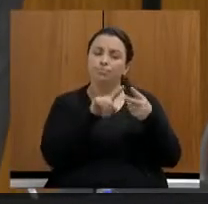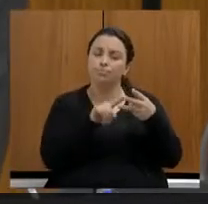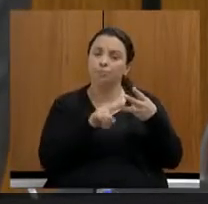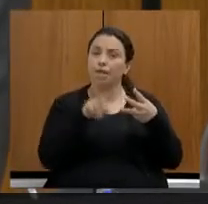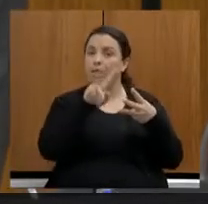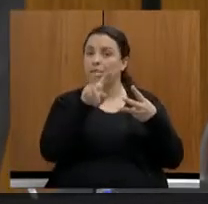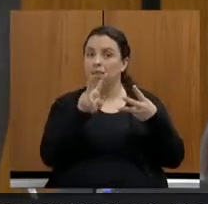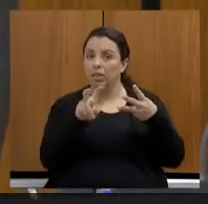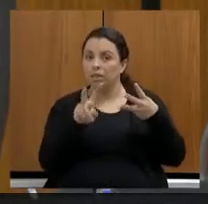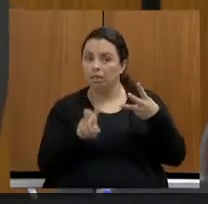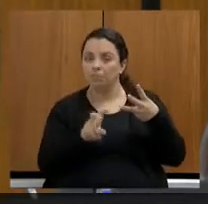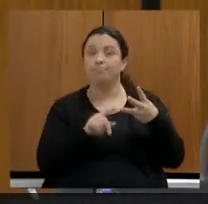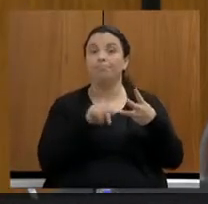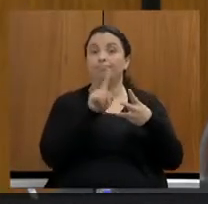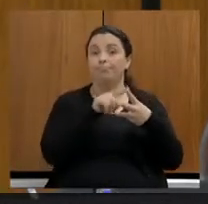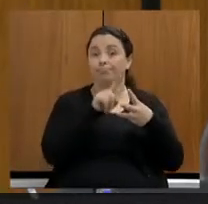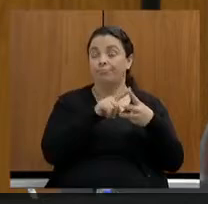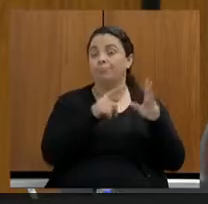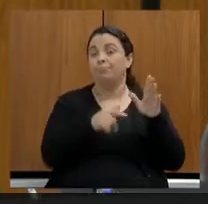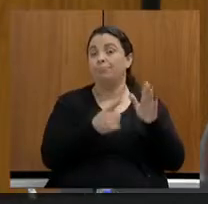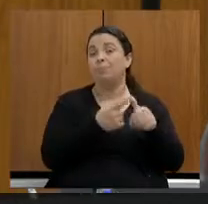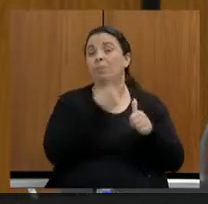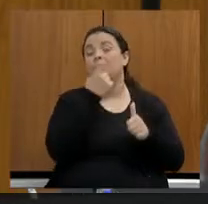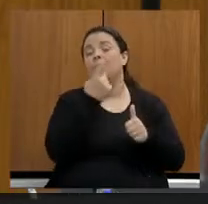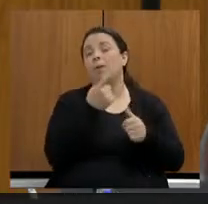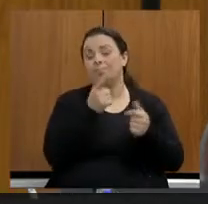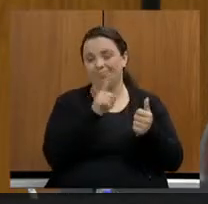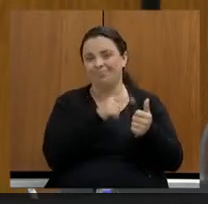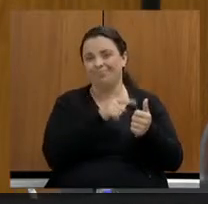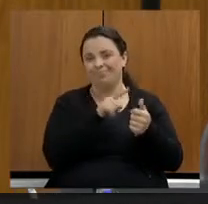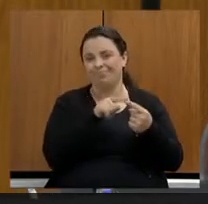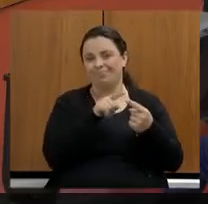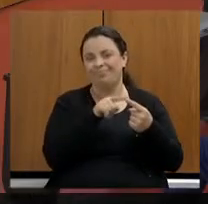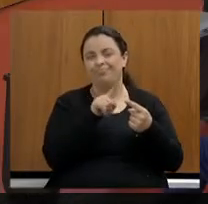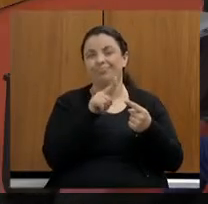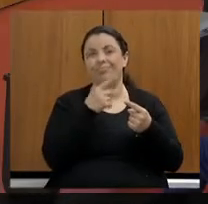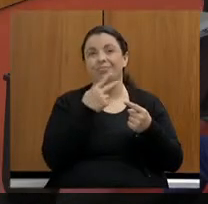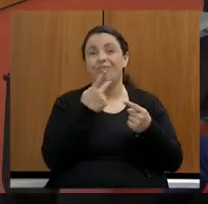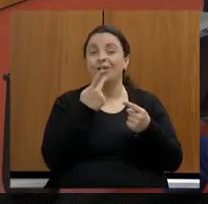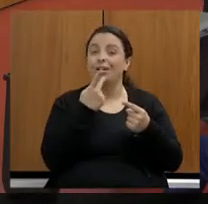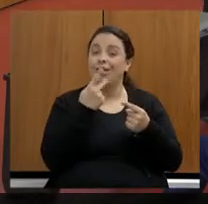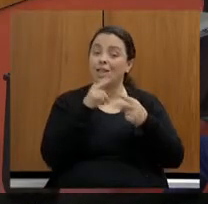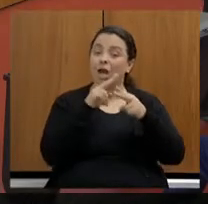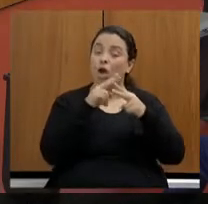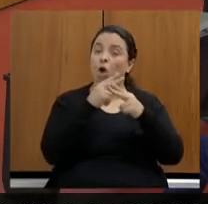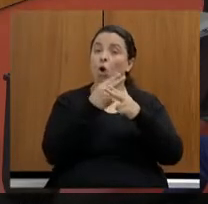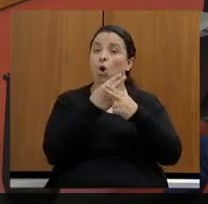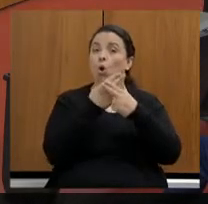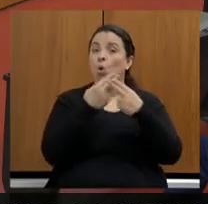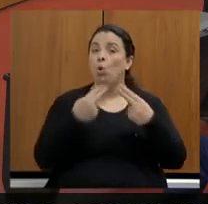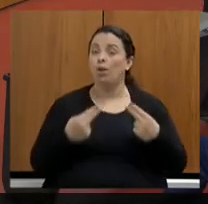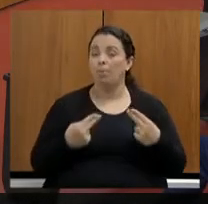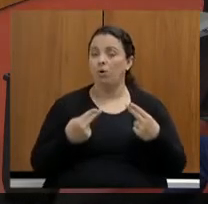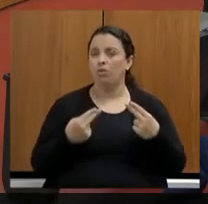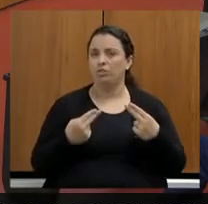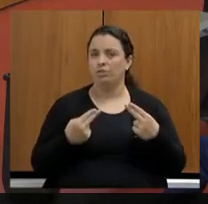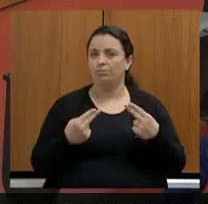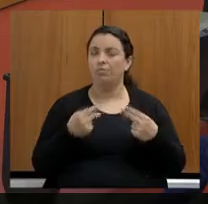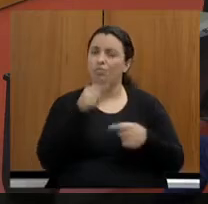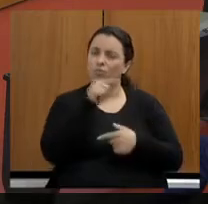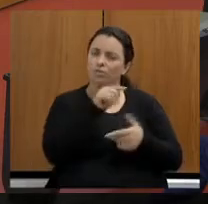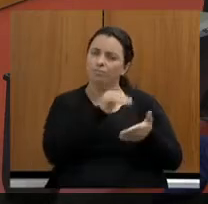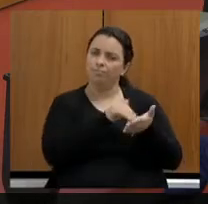sua da unimontes professora Júlia e a senhora não pediu para poder